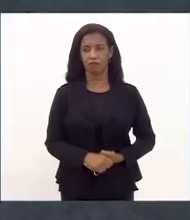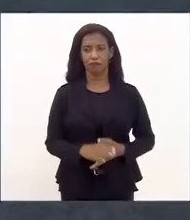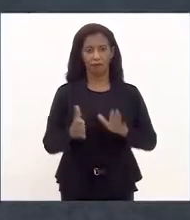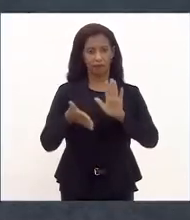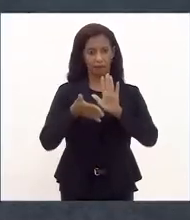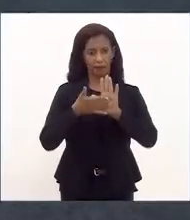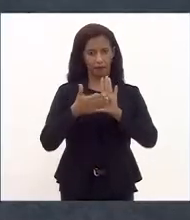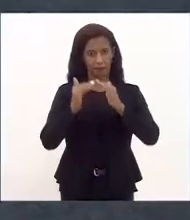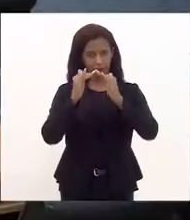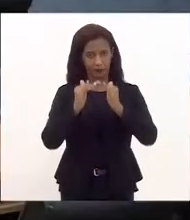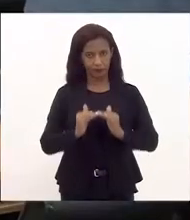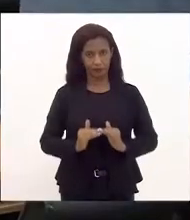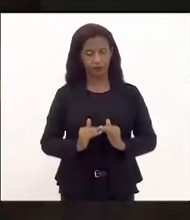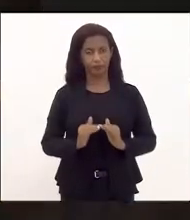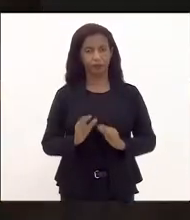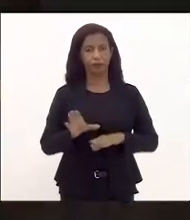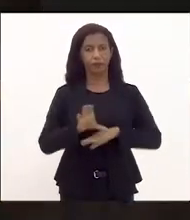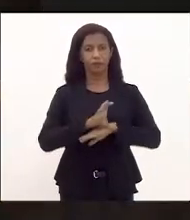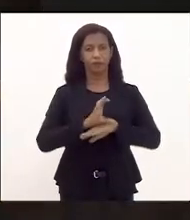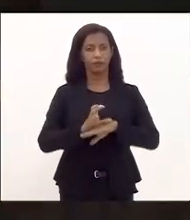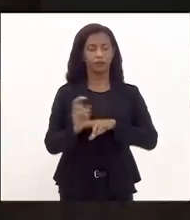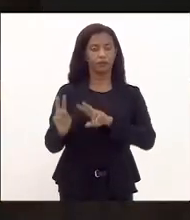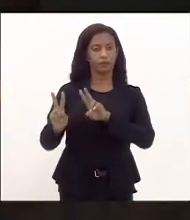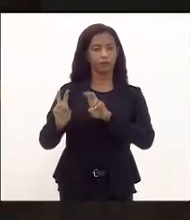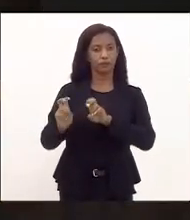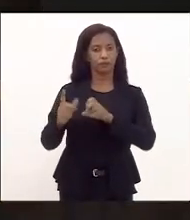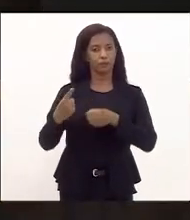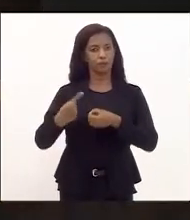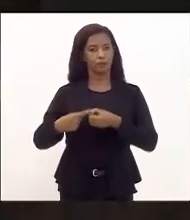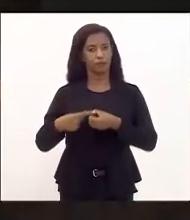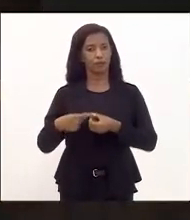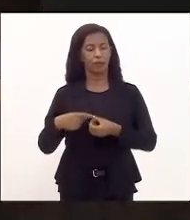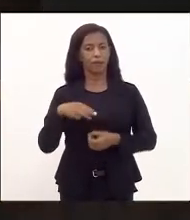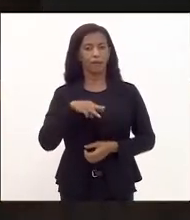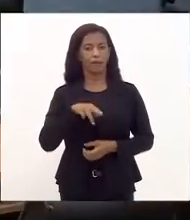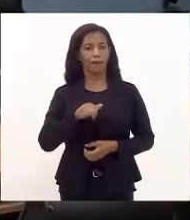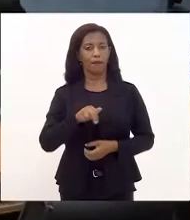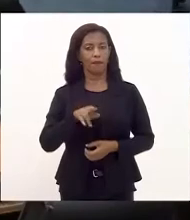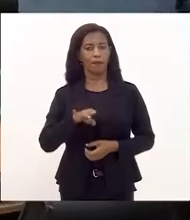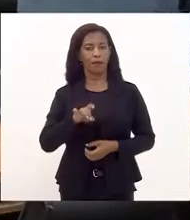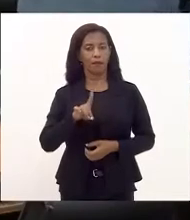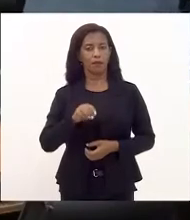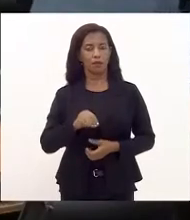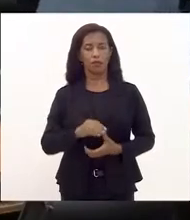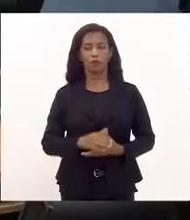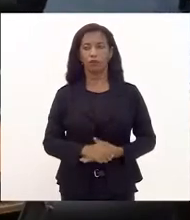Parecer favorável. Pela Comissão de Assuntos Municipais, deputado Carlos Macedo.